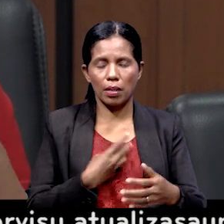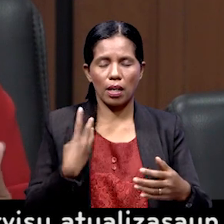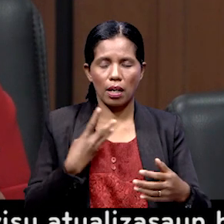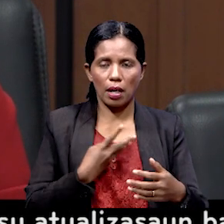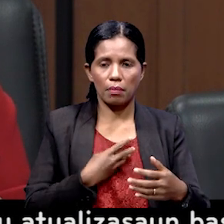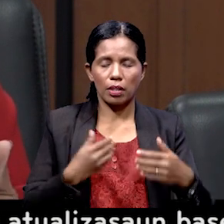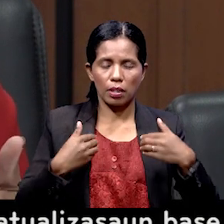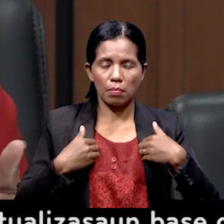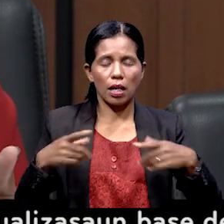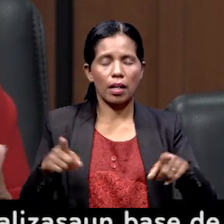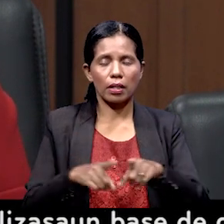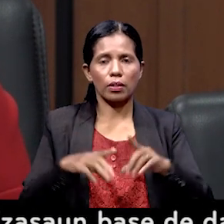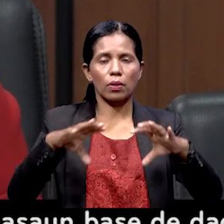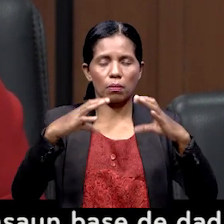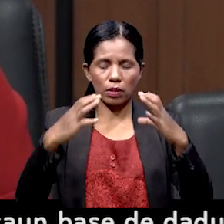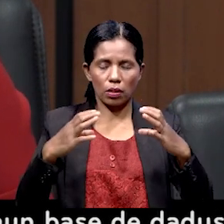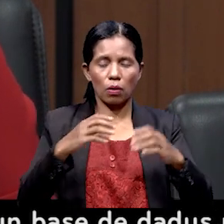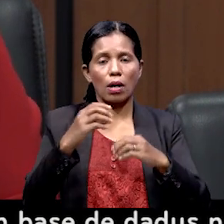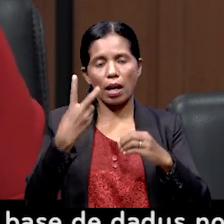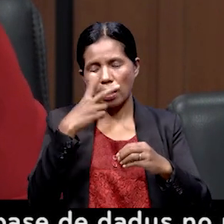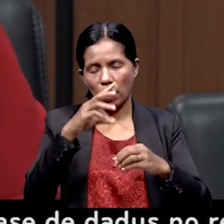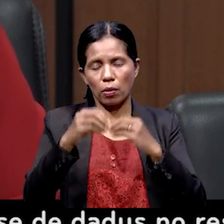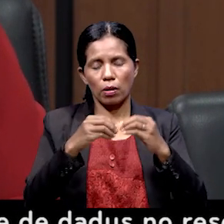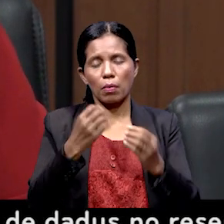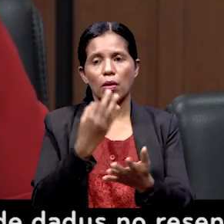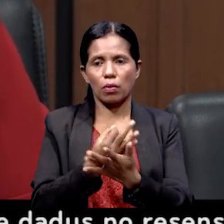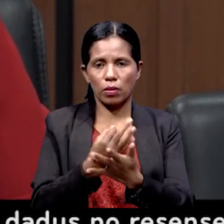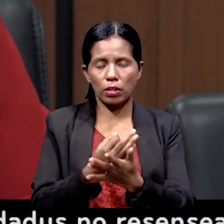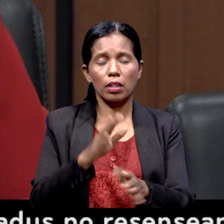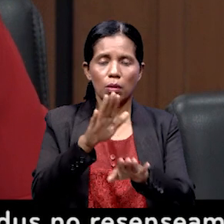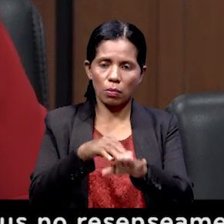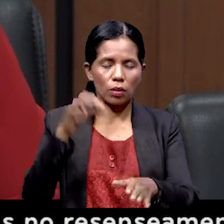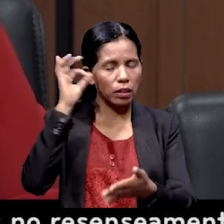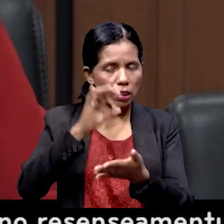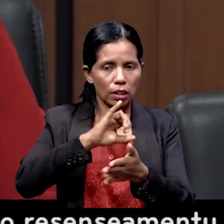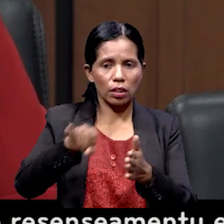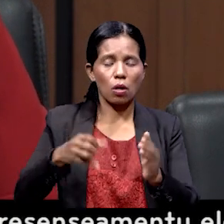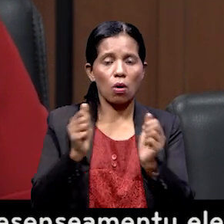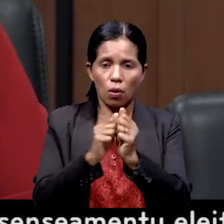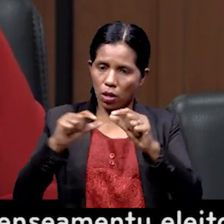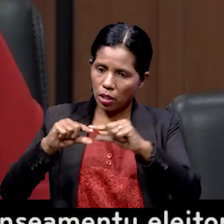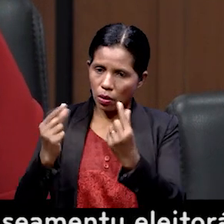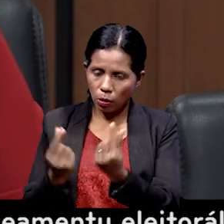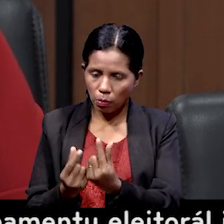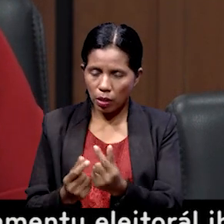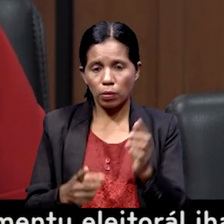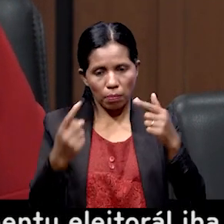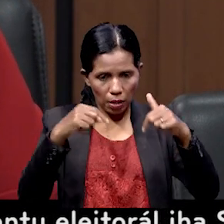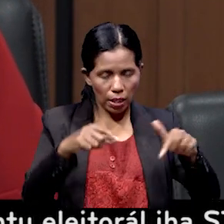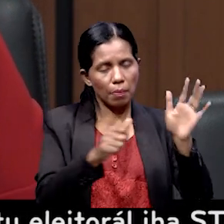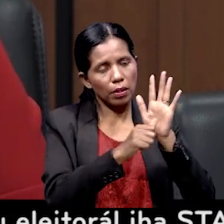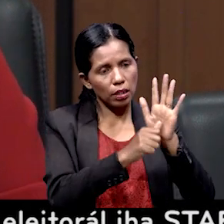a nossa comissão, nebe toma conta do orçamento, tem que bolo falar secretário-geral, onde na equipa, a tomar a presente de